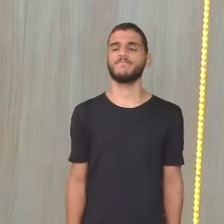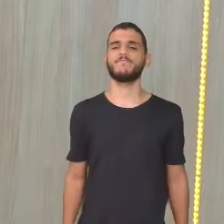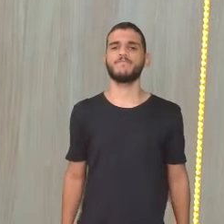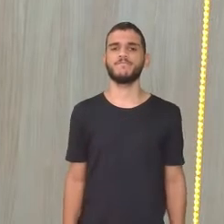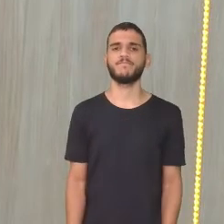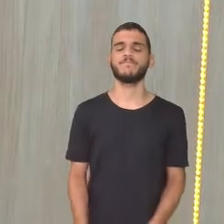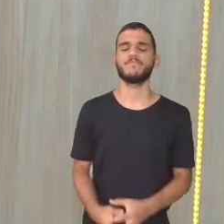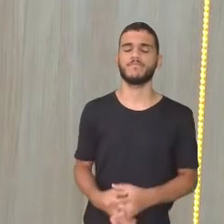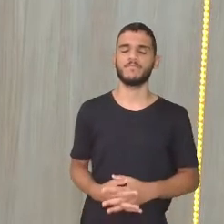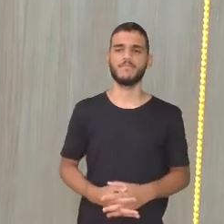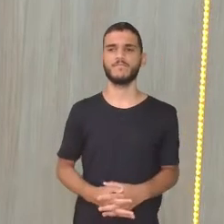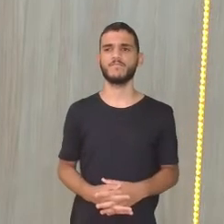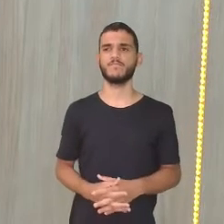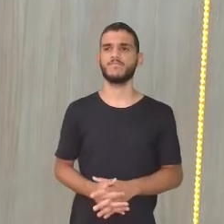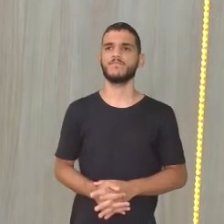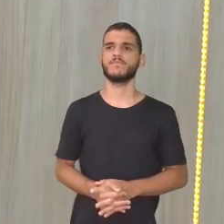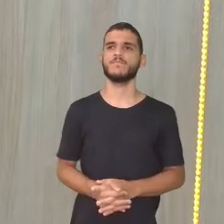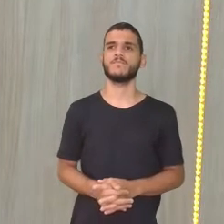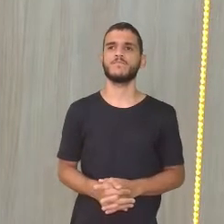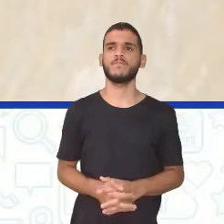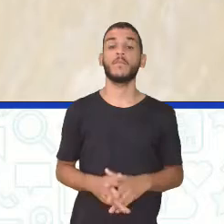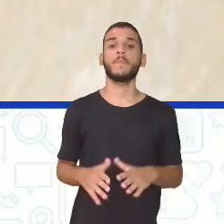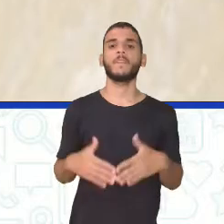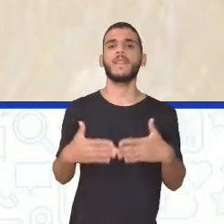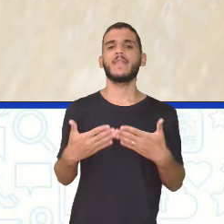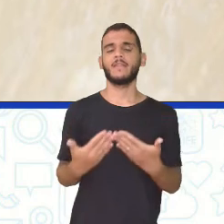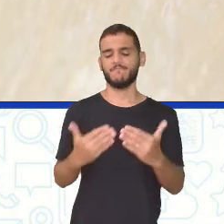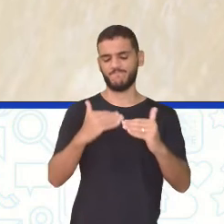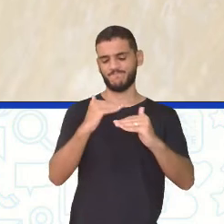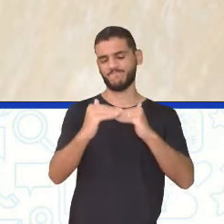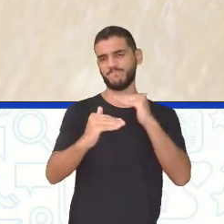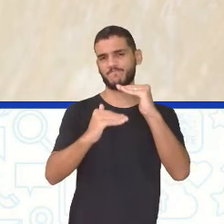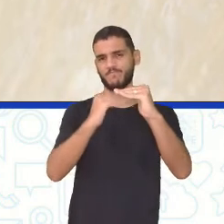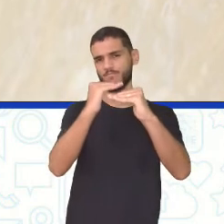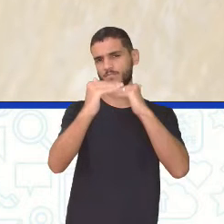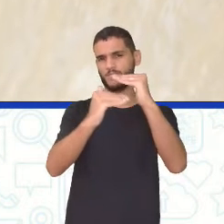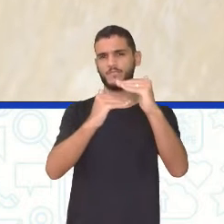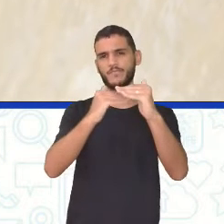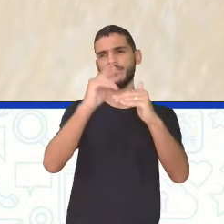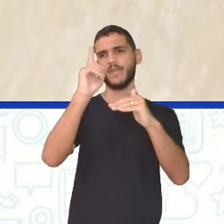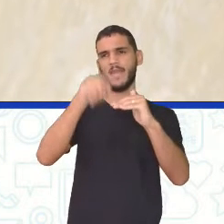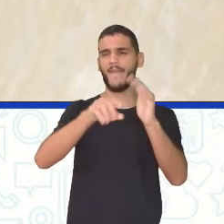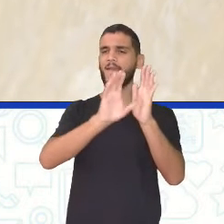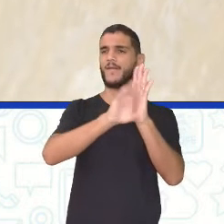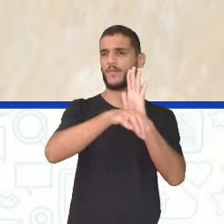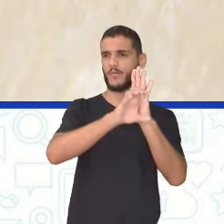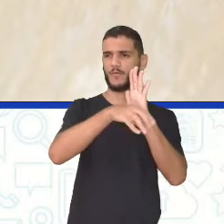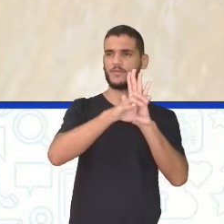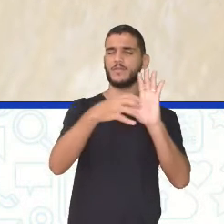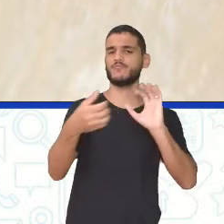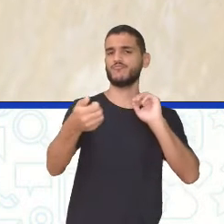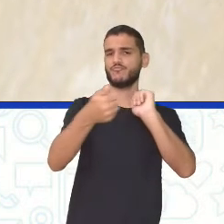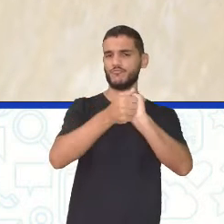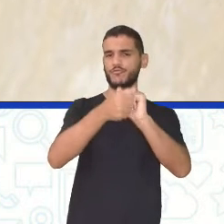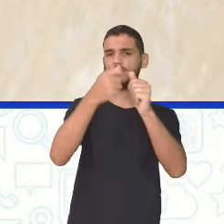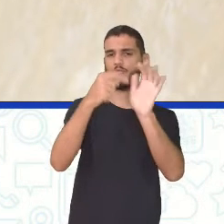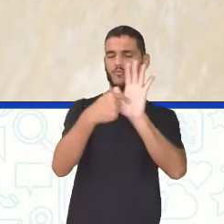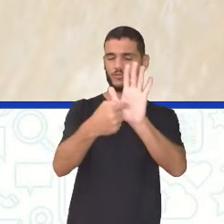para vocês, né, que desenvolvimento, ele também, né, segundo aquele conceito ali, ele também,